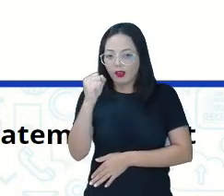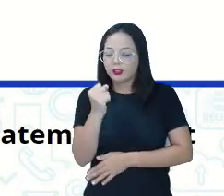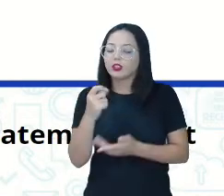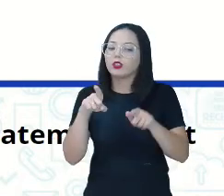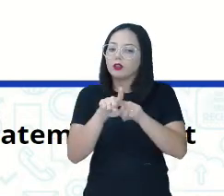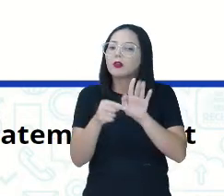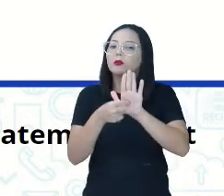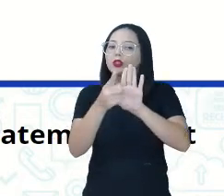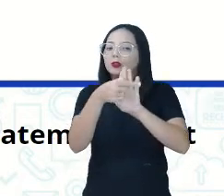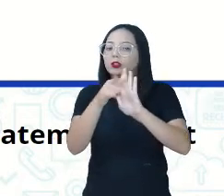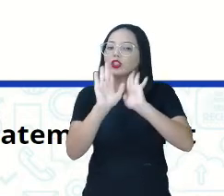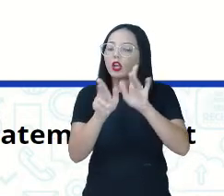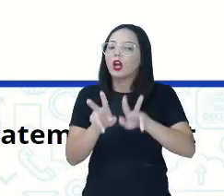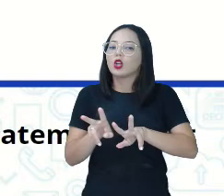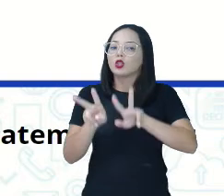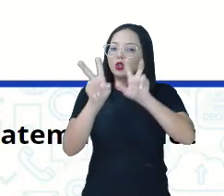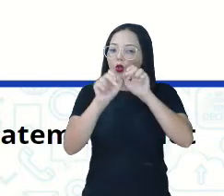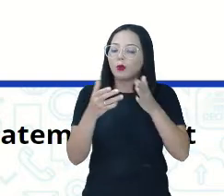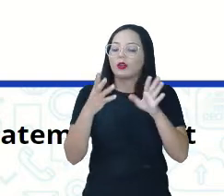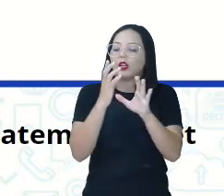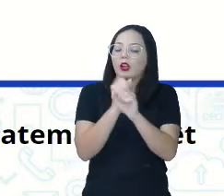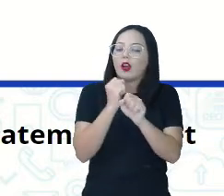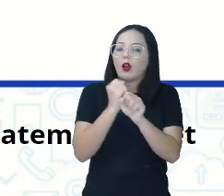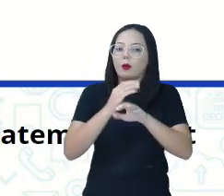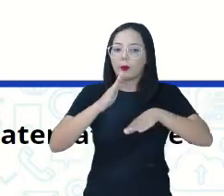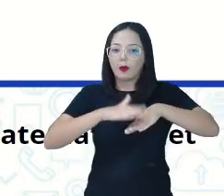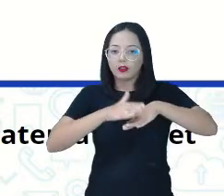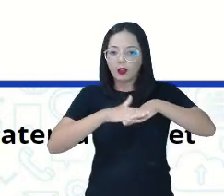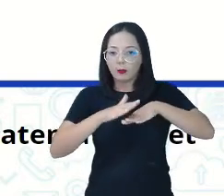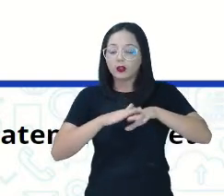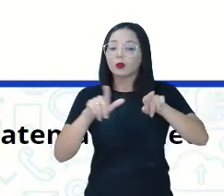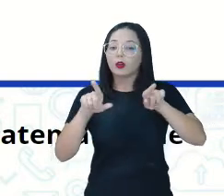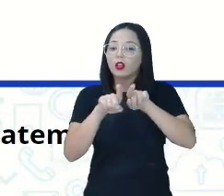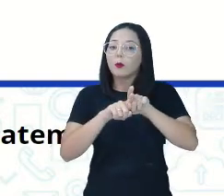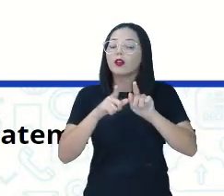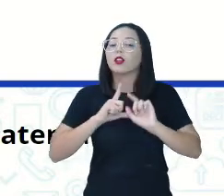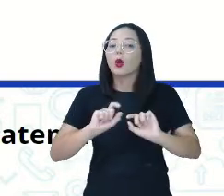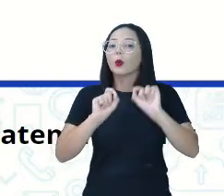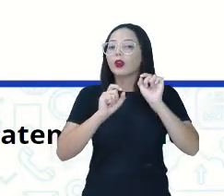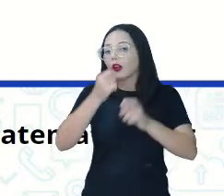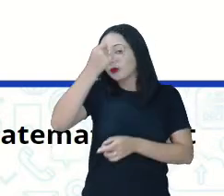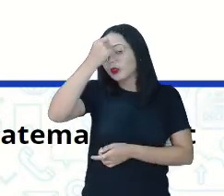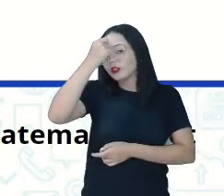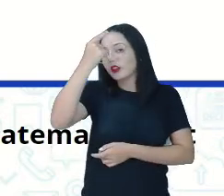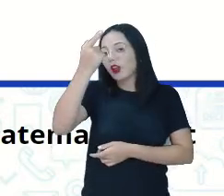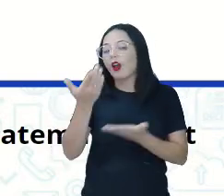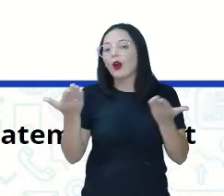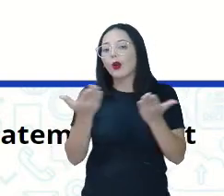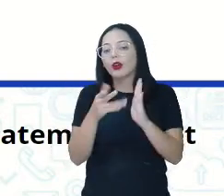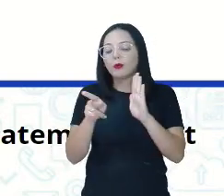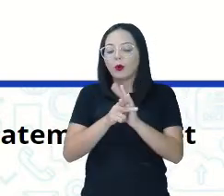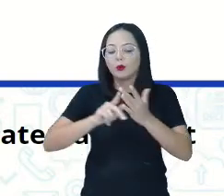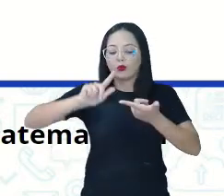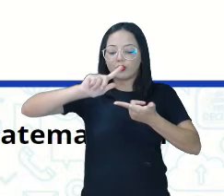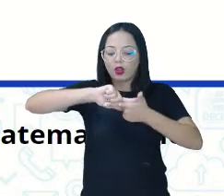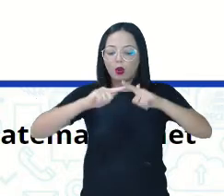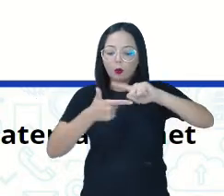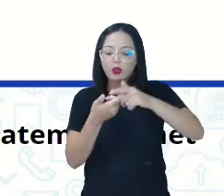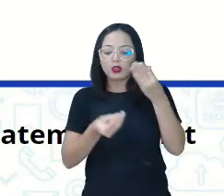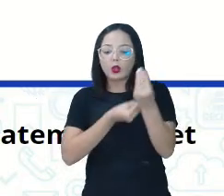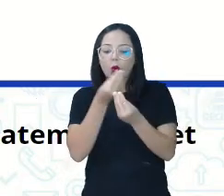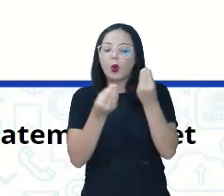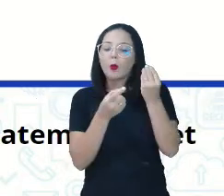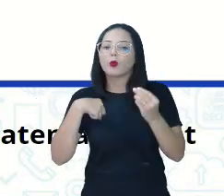questão algébrica aí do cálculo matemático. A gente também tem a ideia aqui da questão geométrica, de como a gente